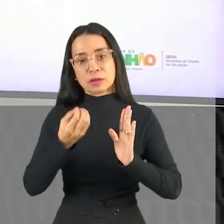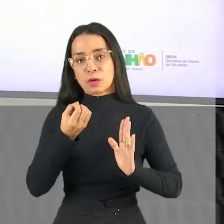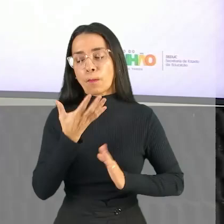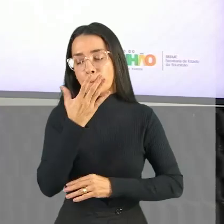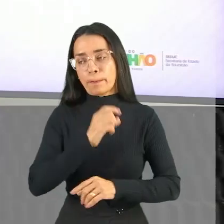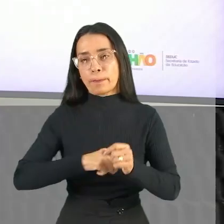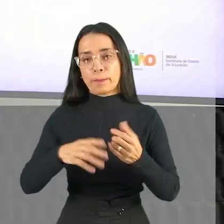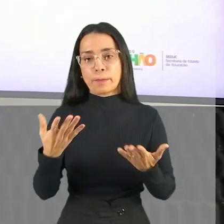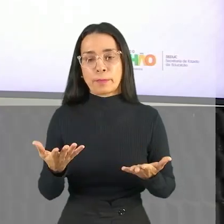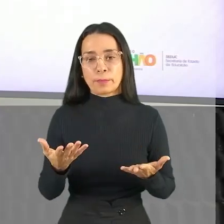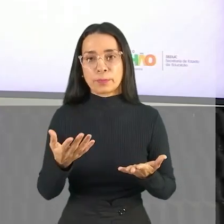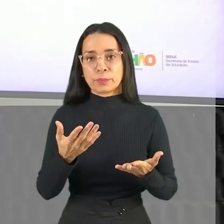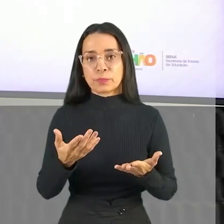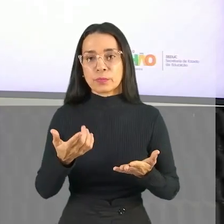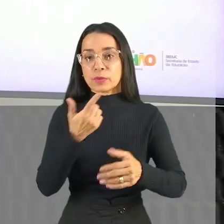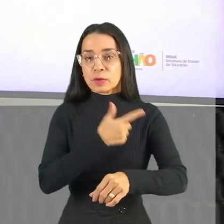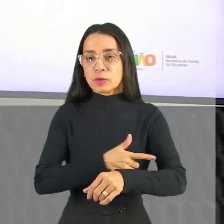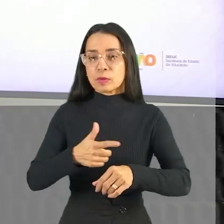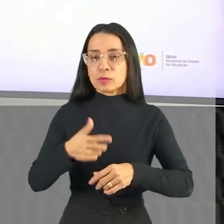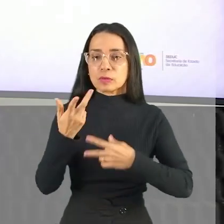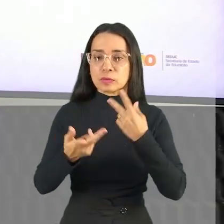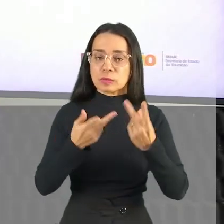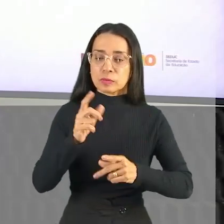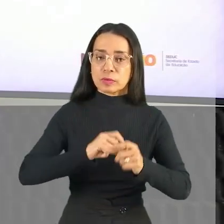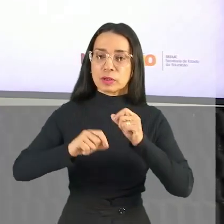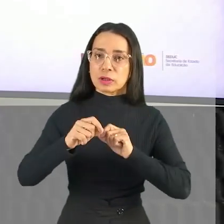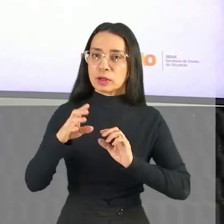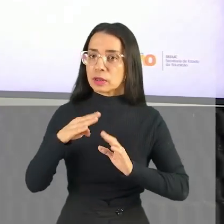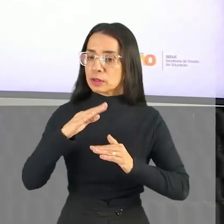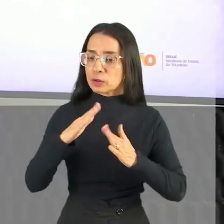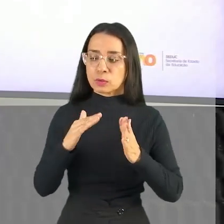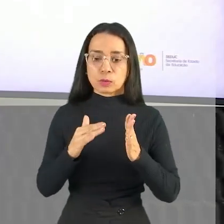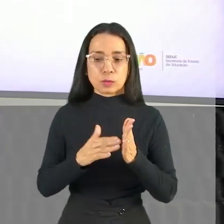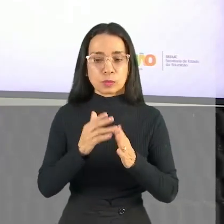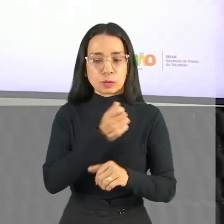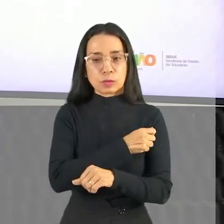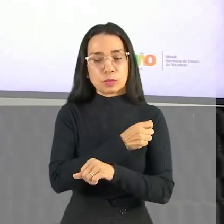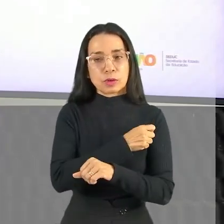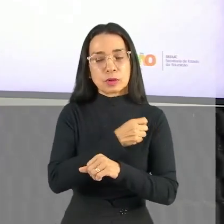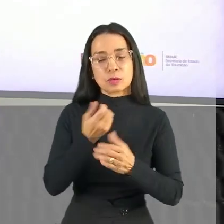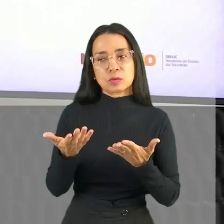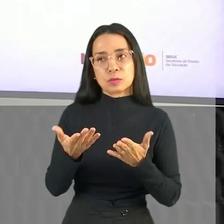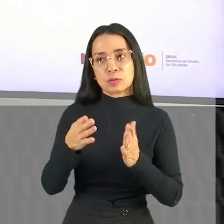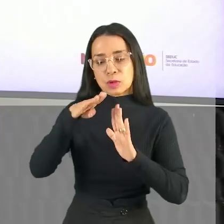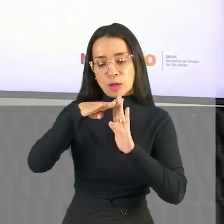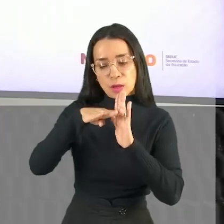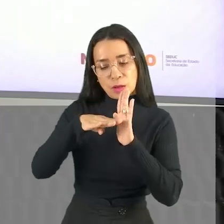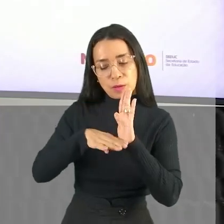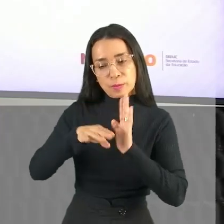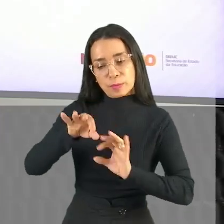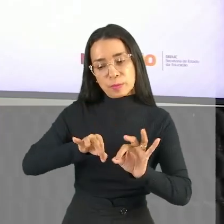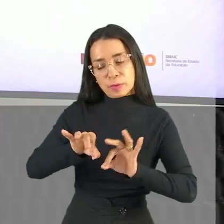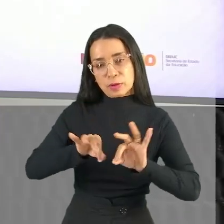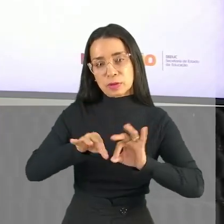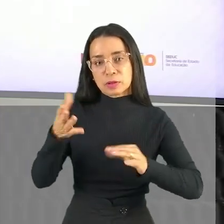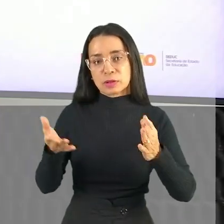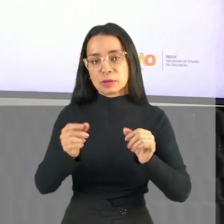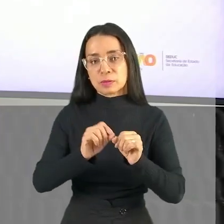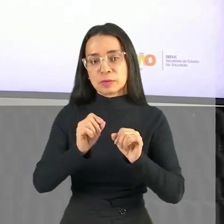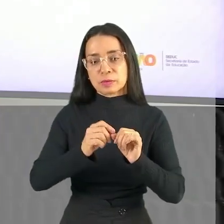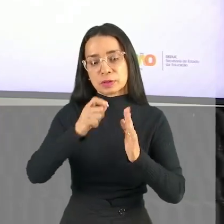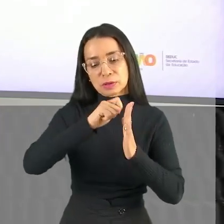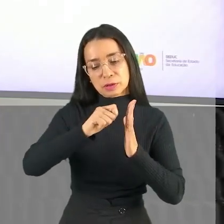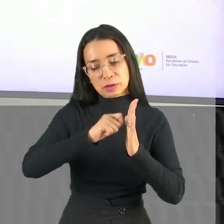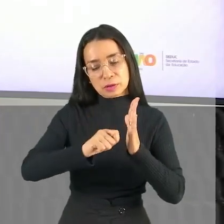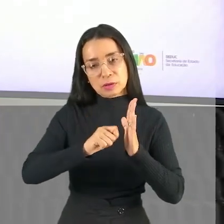eu costumo dizer que todo aluno que se planeja para fazer a redação já tem ali cerca de 75%